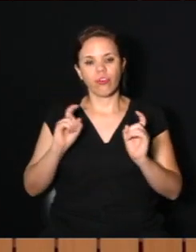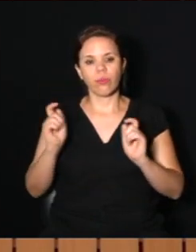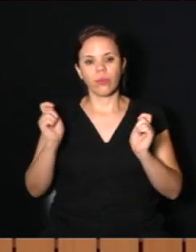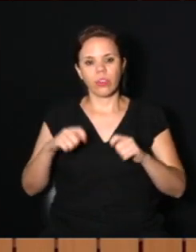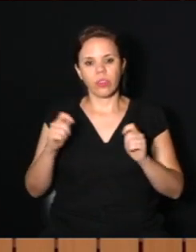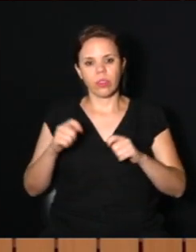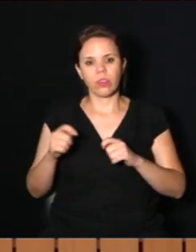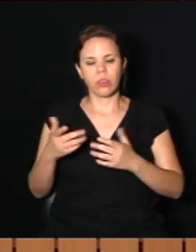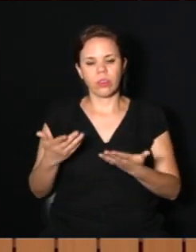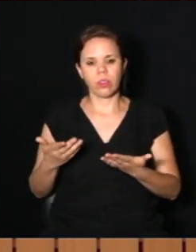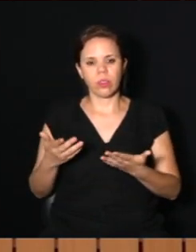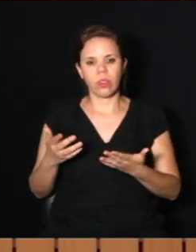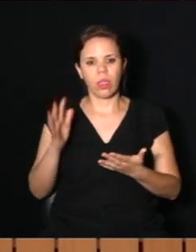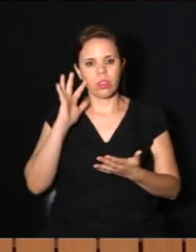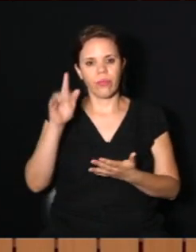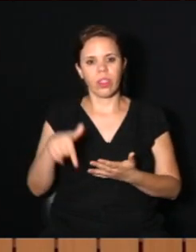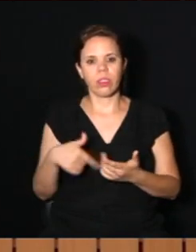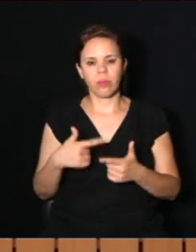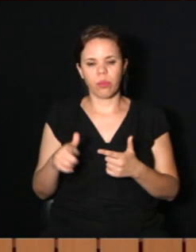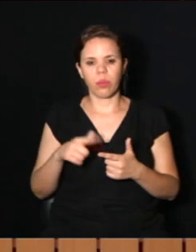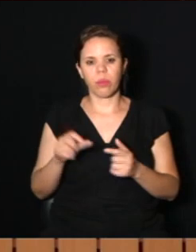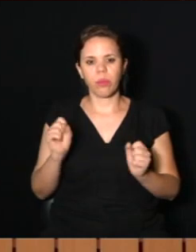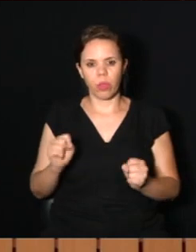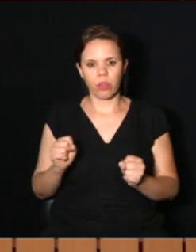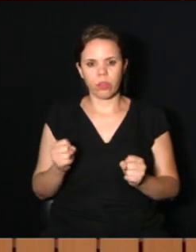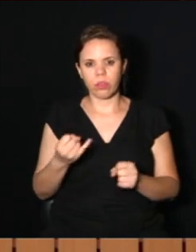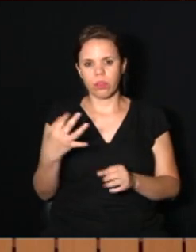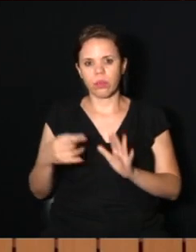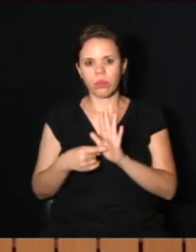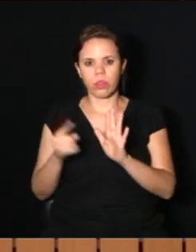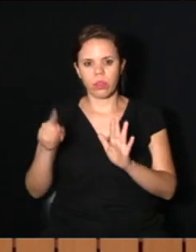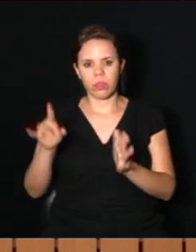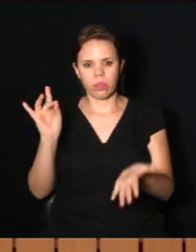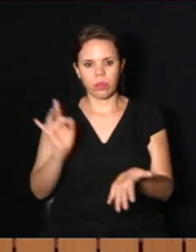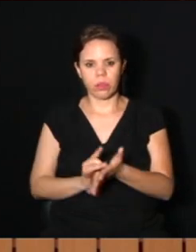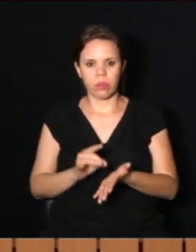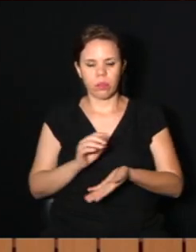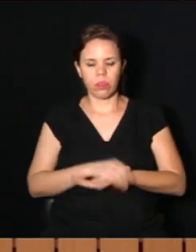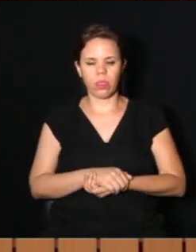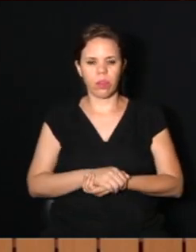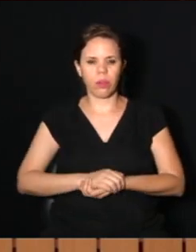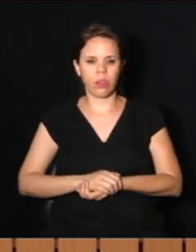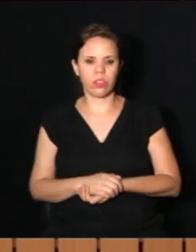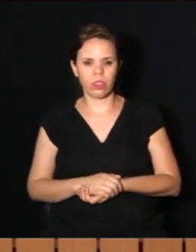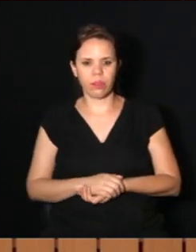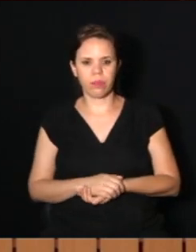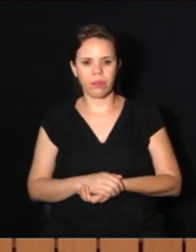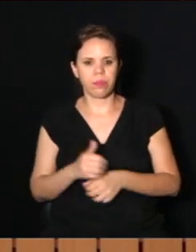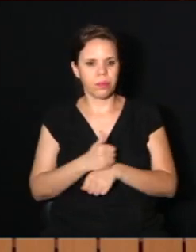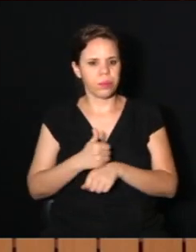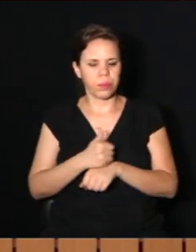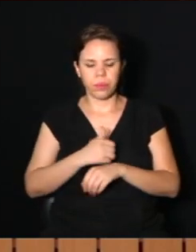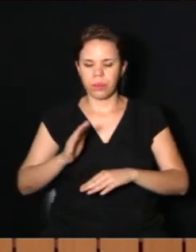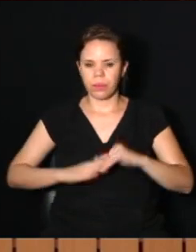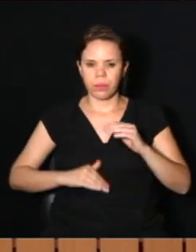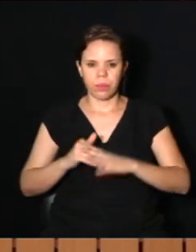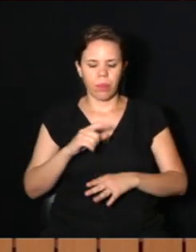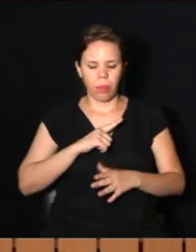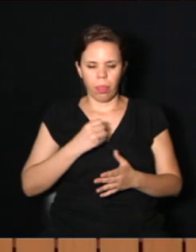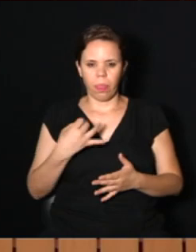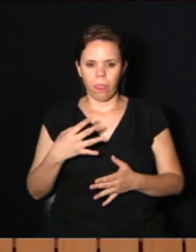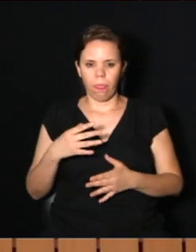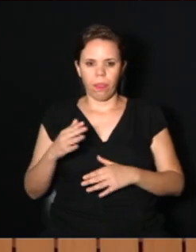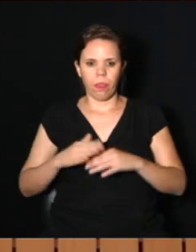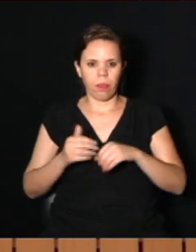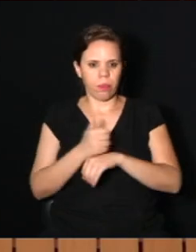pudesse tratar a questão, a gente pode providenciar e trazer um número exato de profissionais, mas a gente tem uma estimativa que, pelo menos